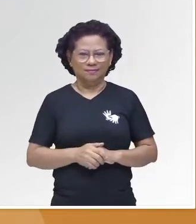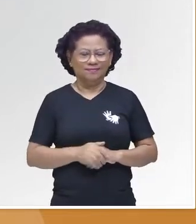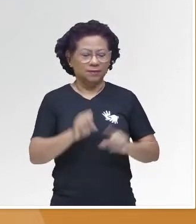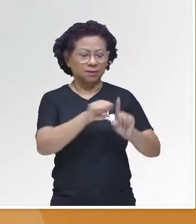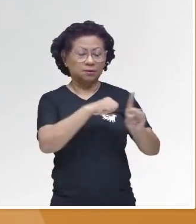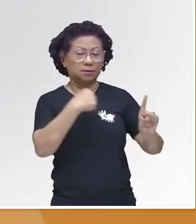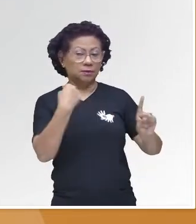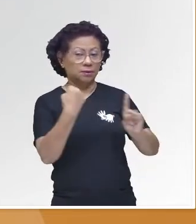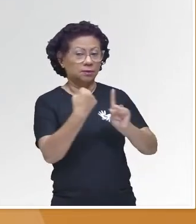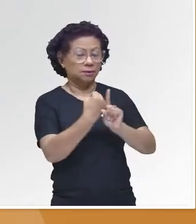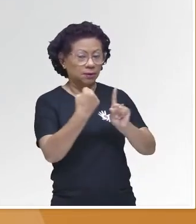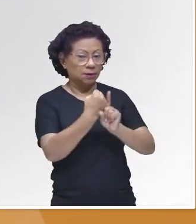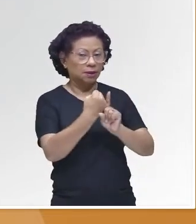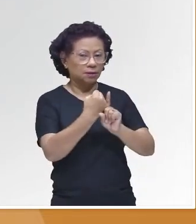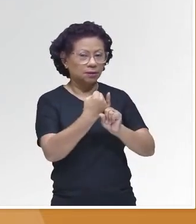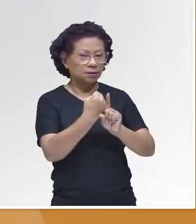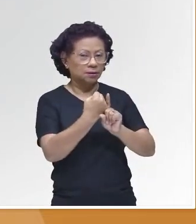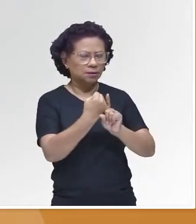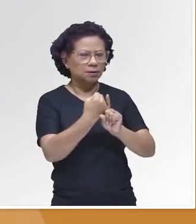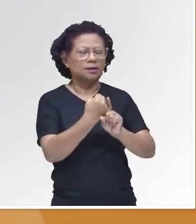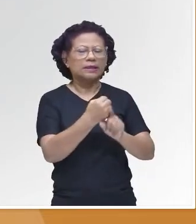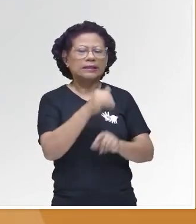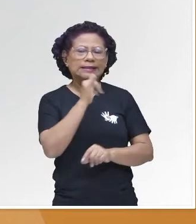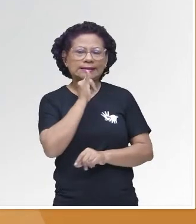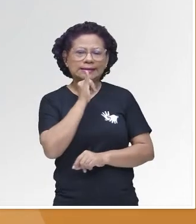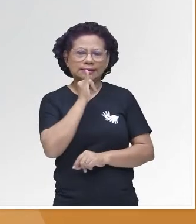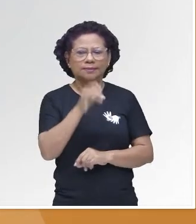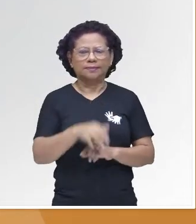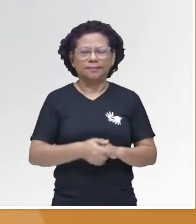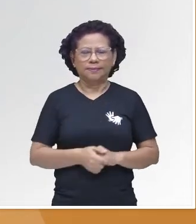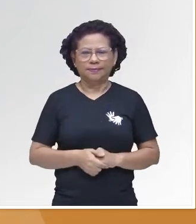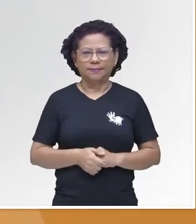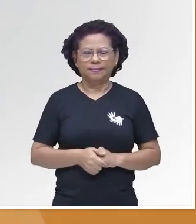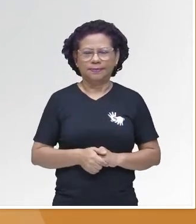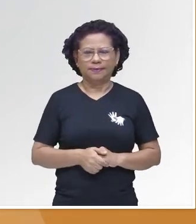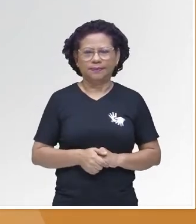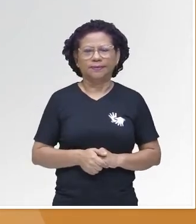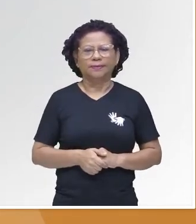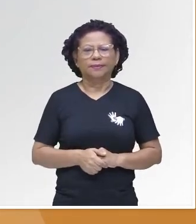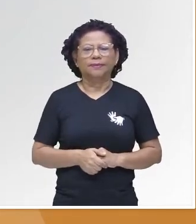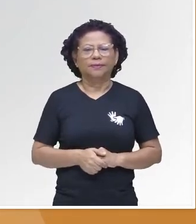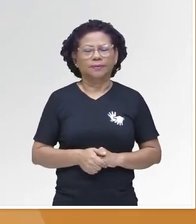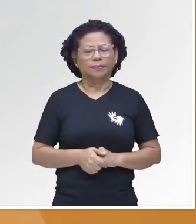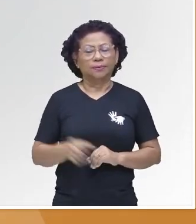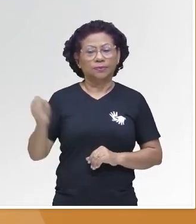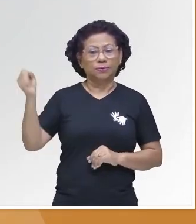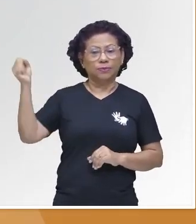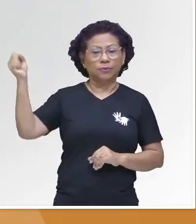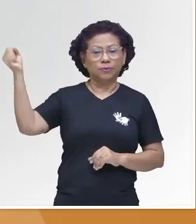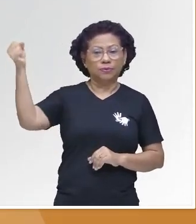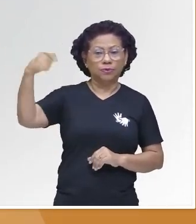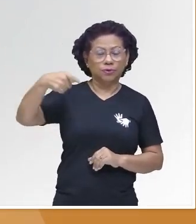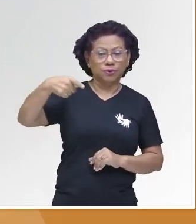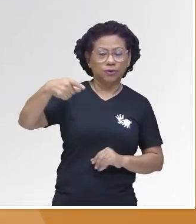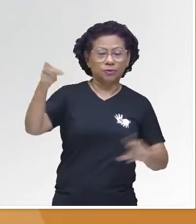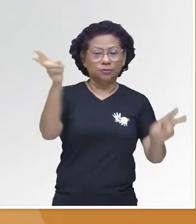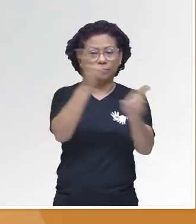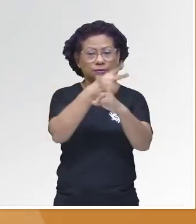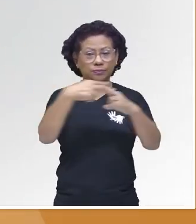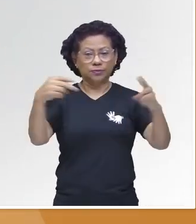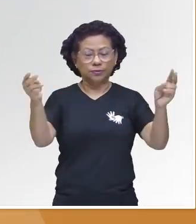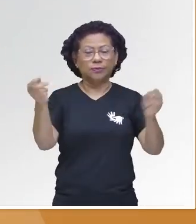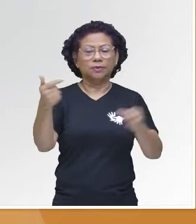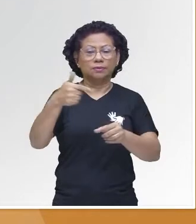energia. Então, a gente pode citar o sol, o vento, a água, o petróleo, o